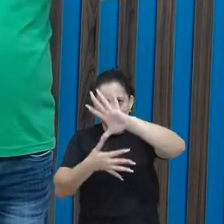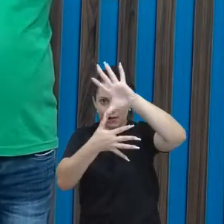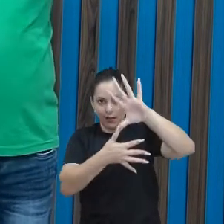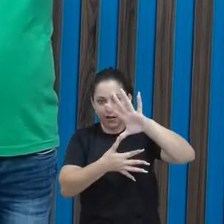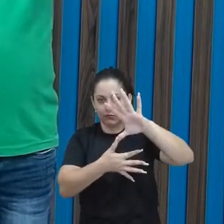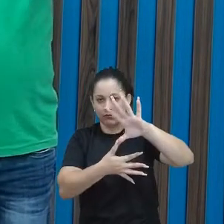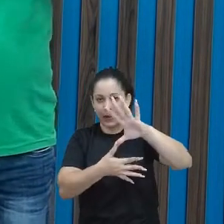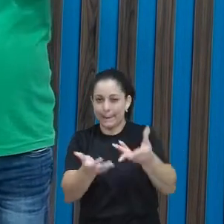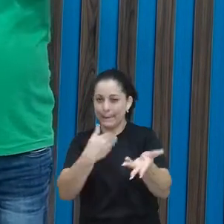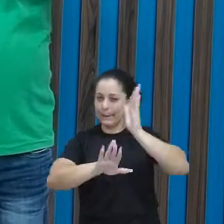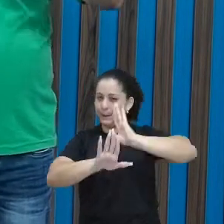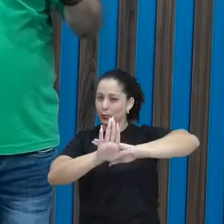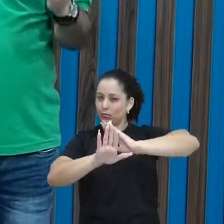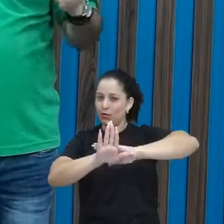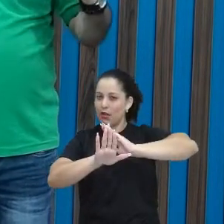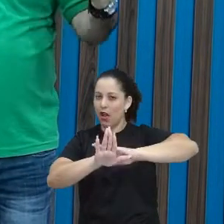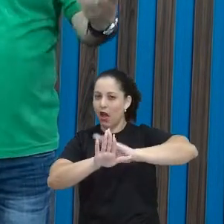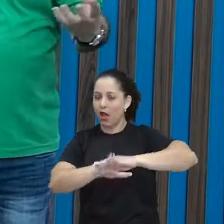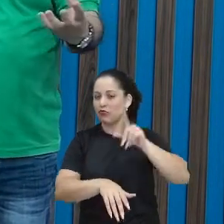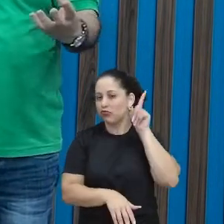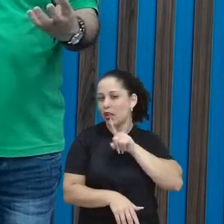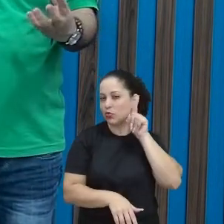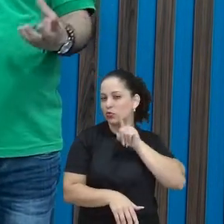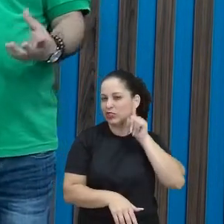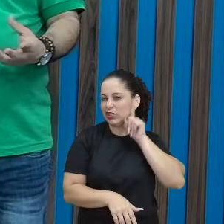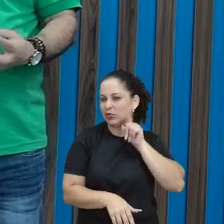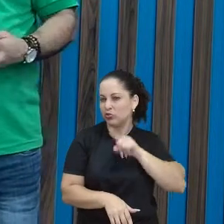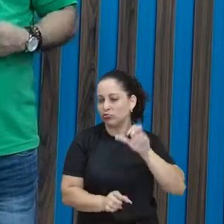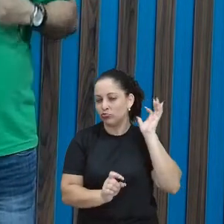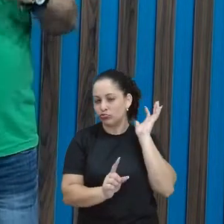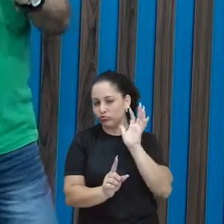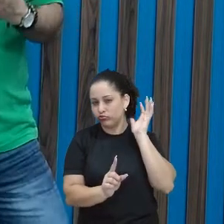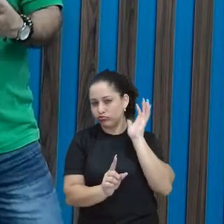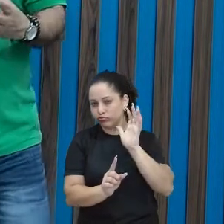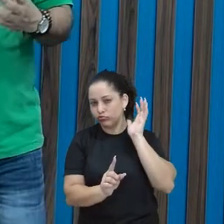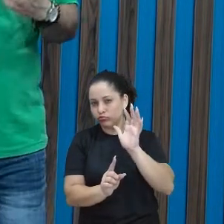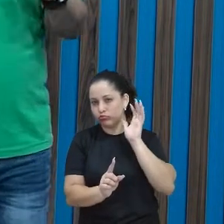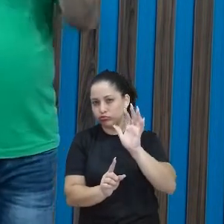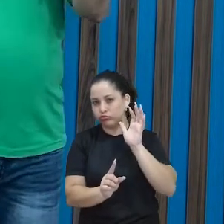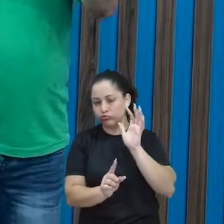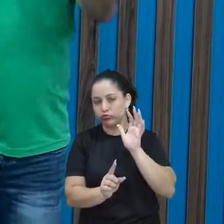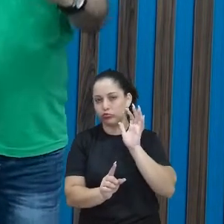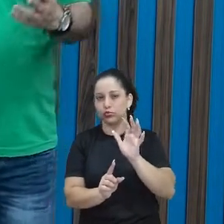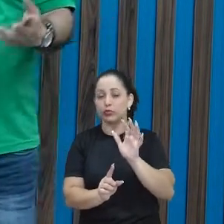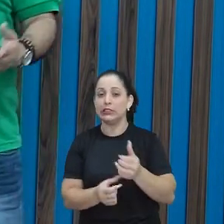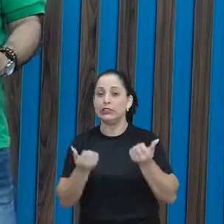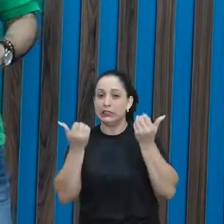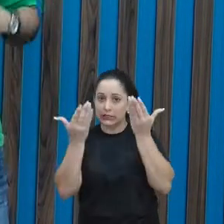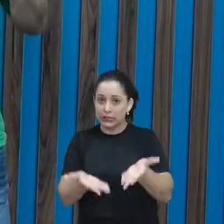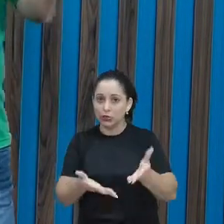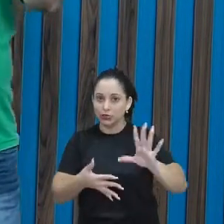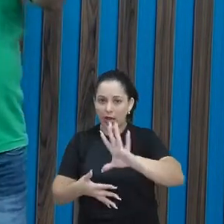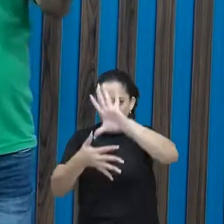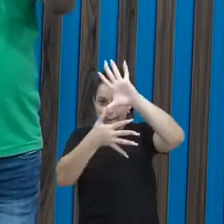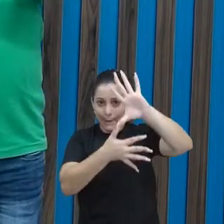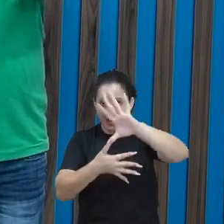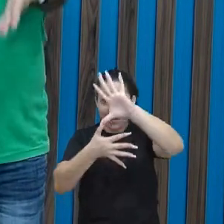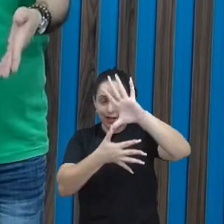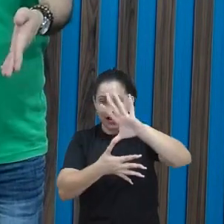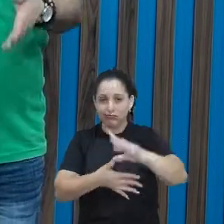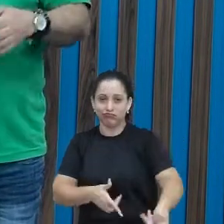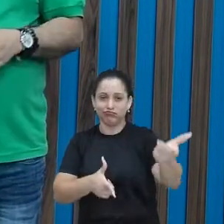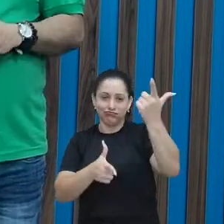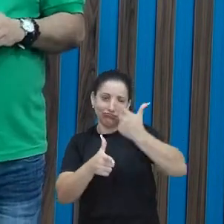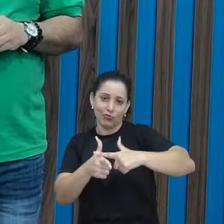vai trabalhar fomentando, né, golpes de Estado, né, no continente americano. Isso vai se reverter em golpes que vão